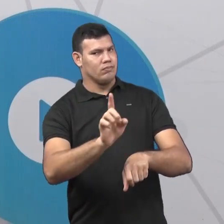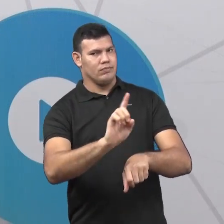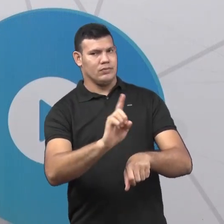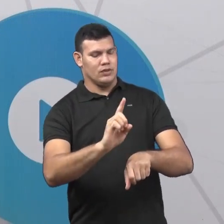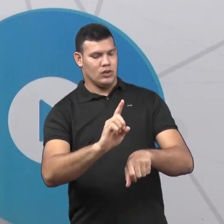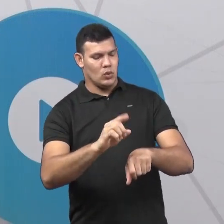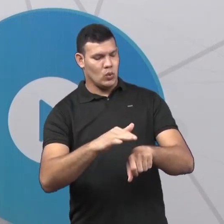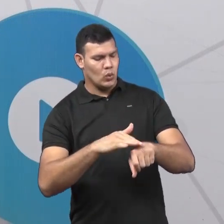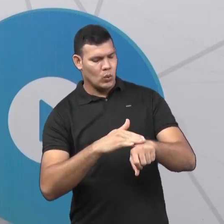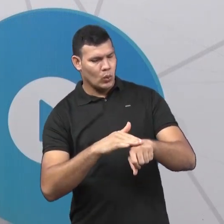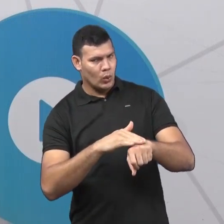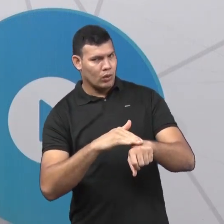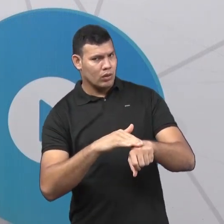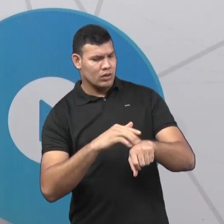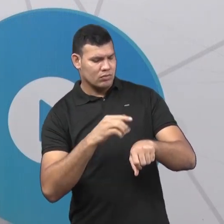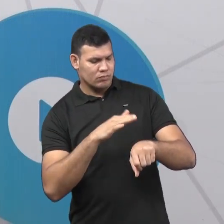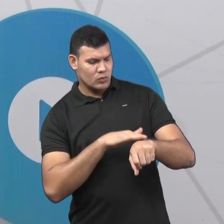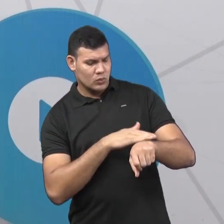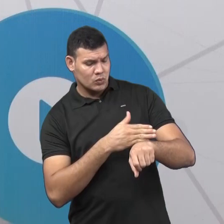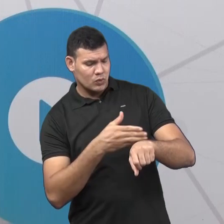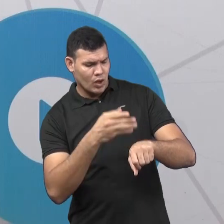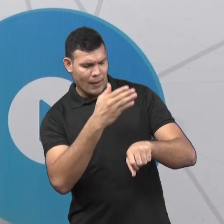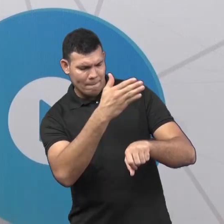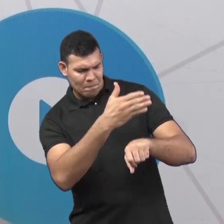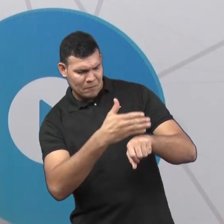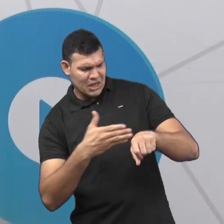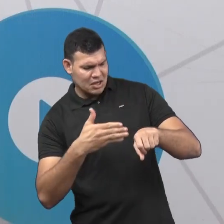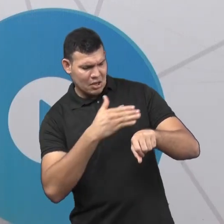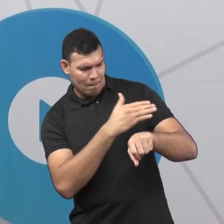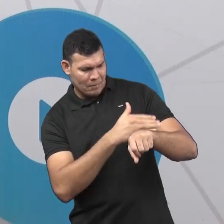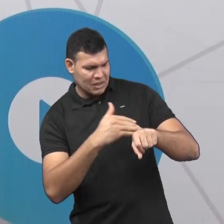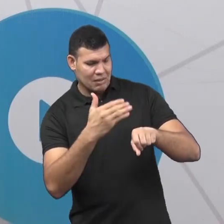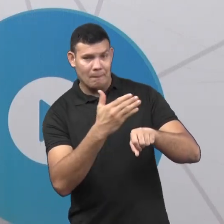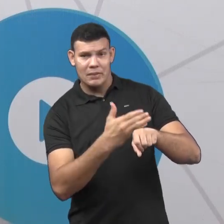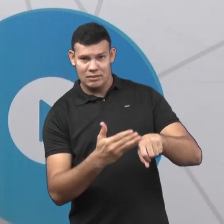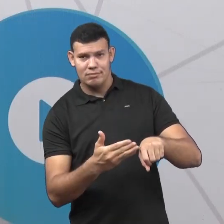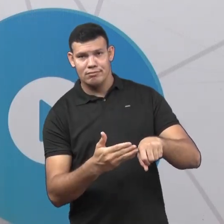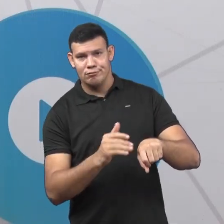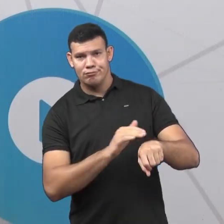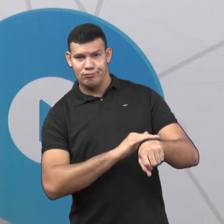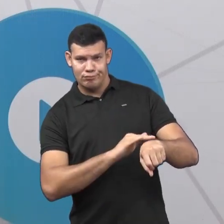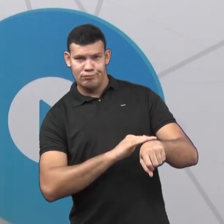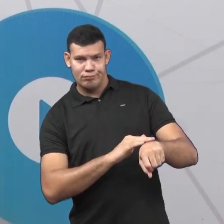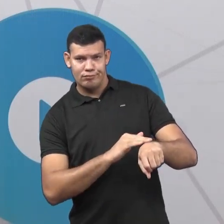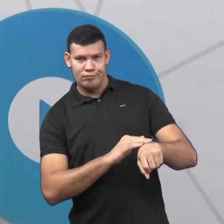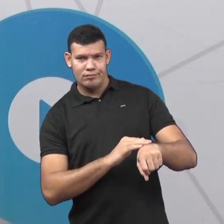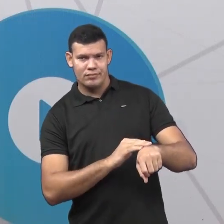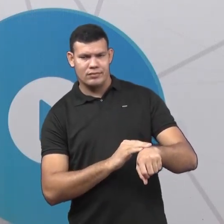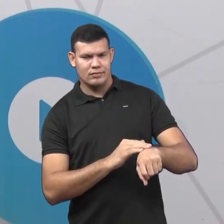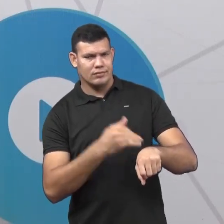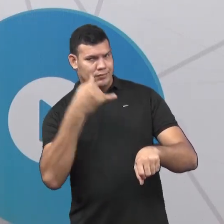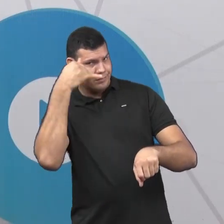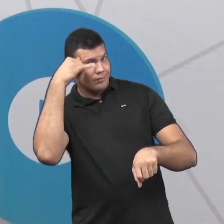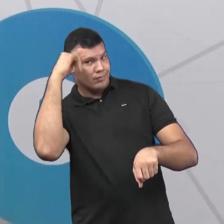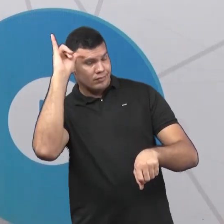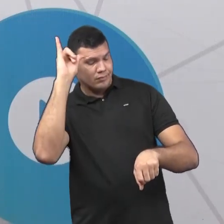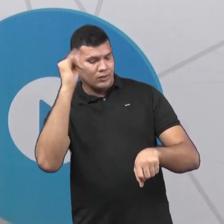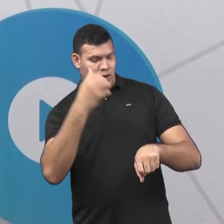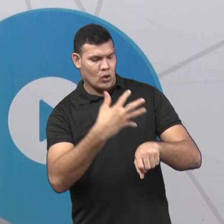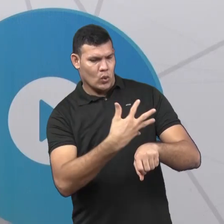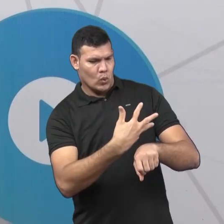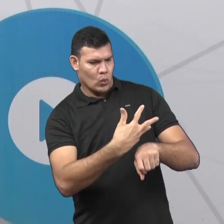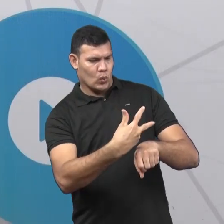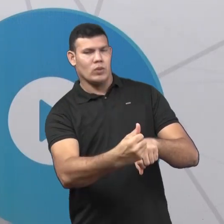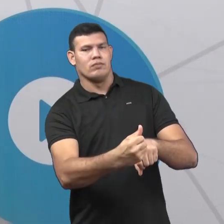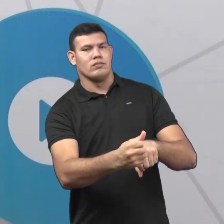processo de cicatrização toda vez que houver alguma ruptura nos nossos tecidos. Então, ele evita com que a gente